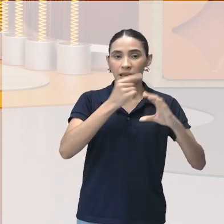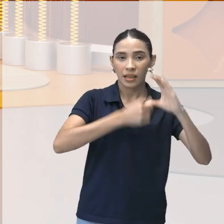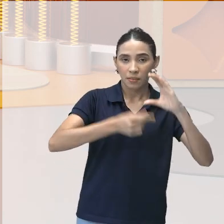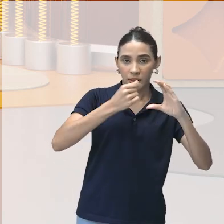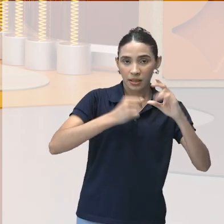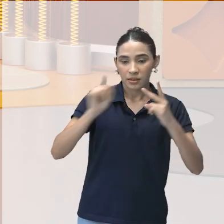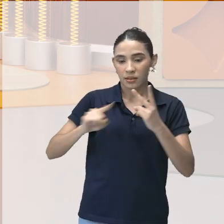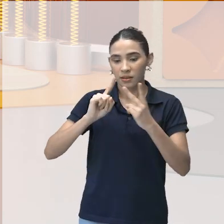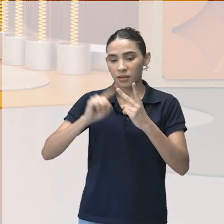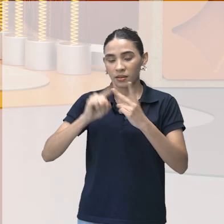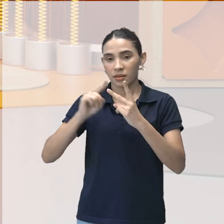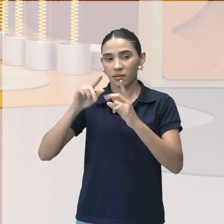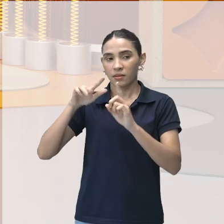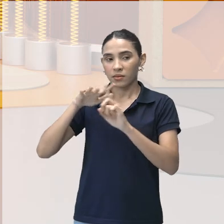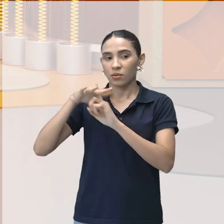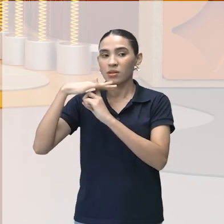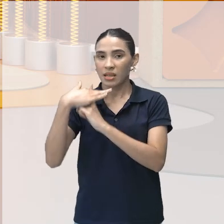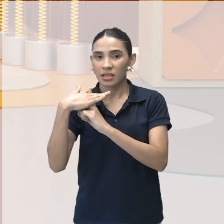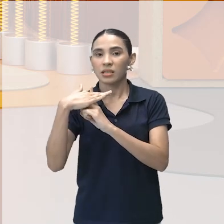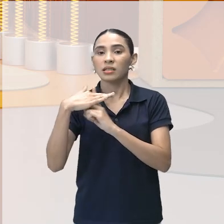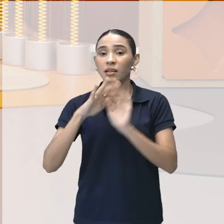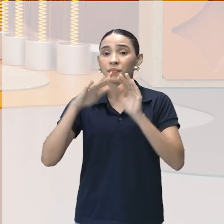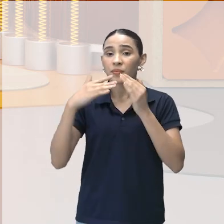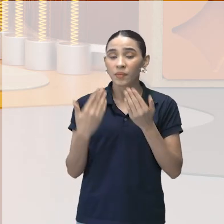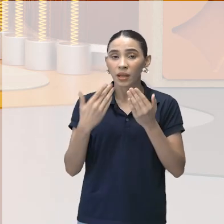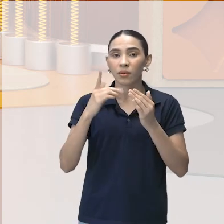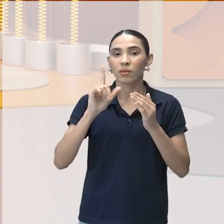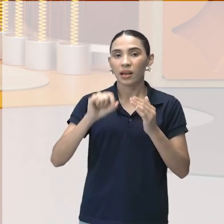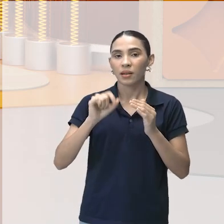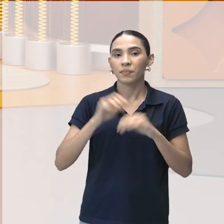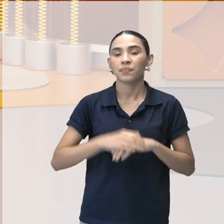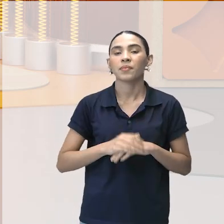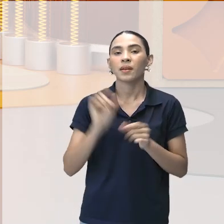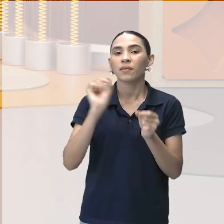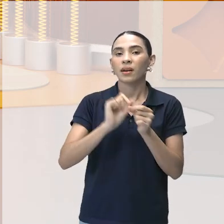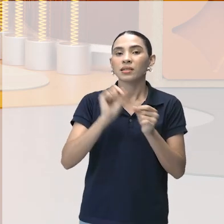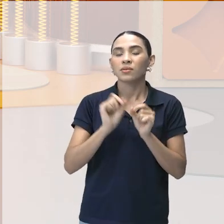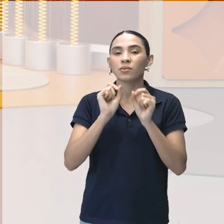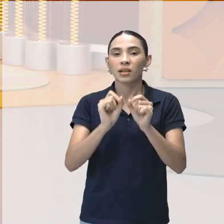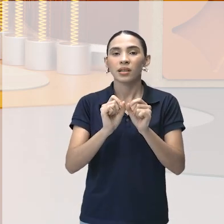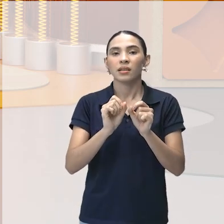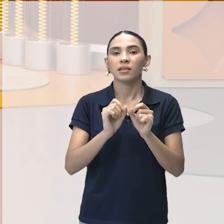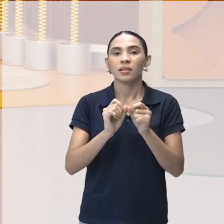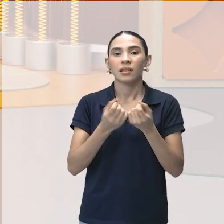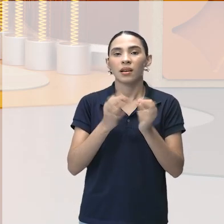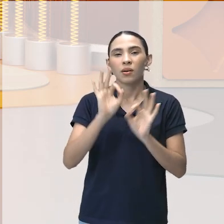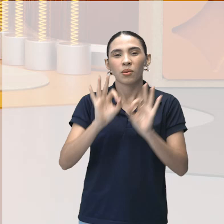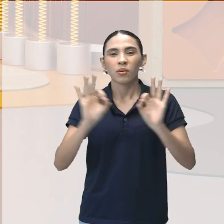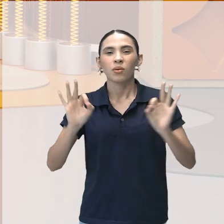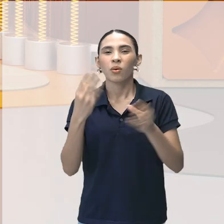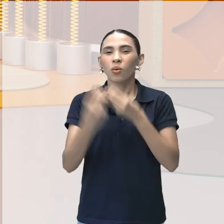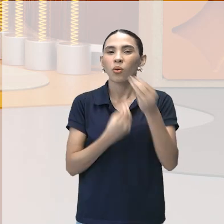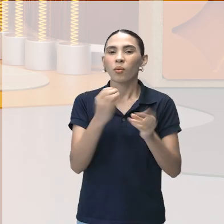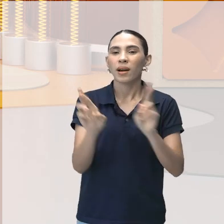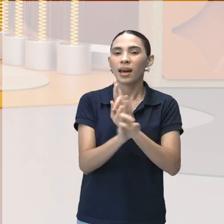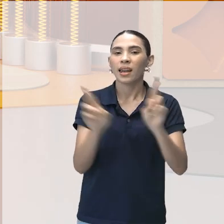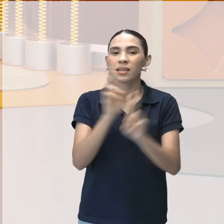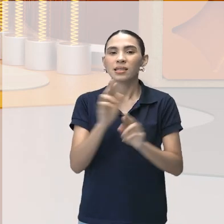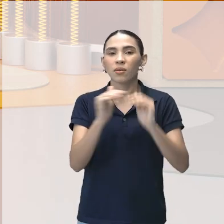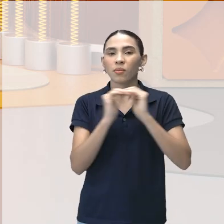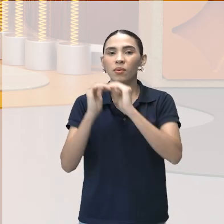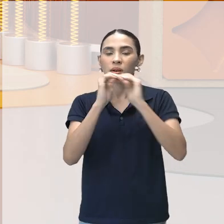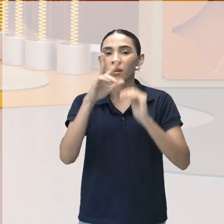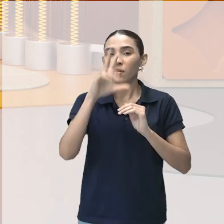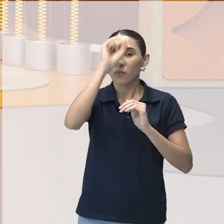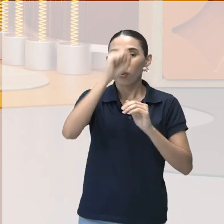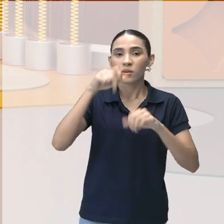União Soviética socialista. Eram eles que faziam ali, determinavam como seriam as relações de equilíbrio e força